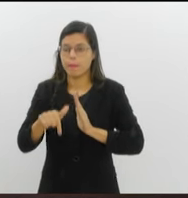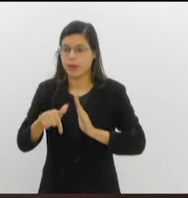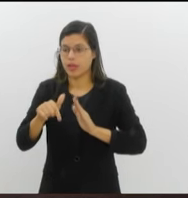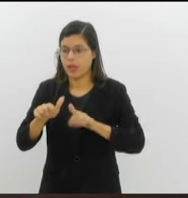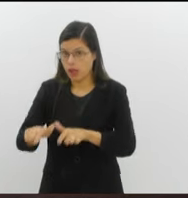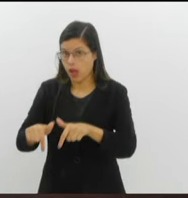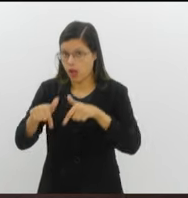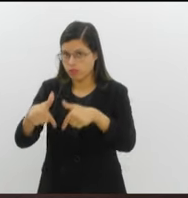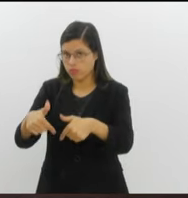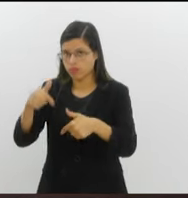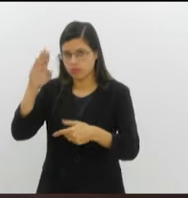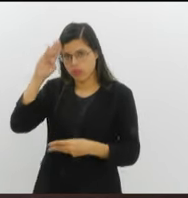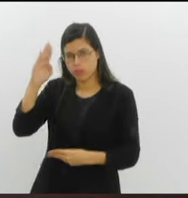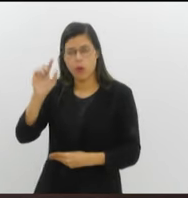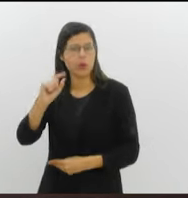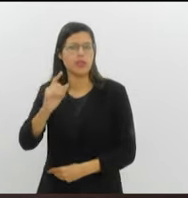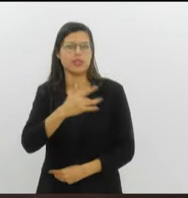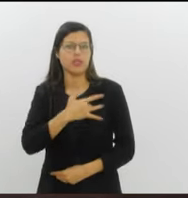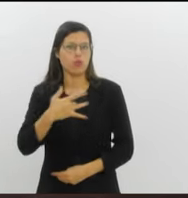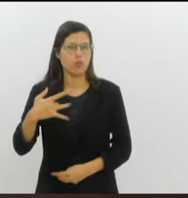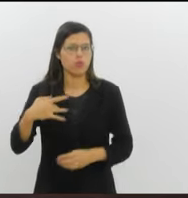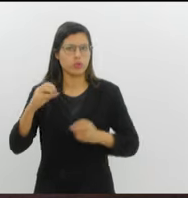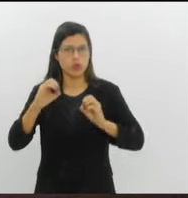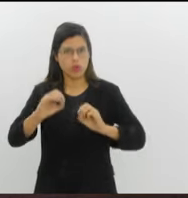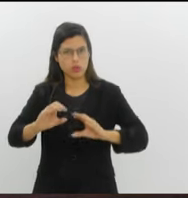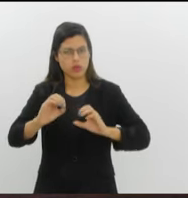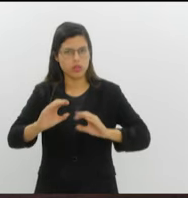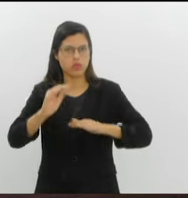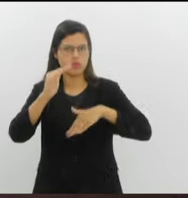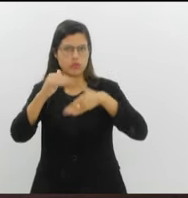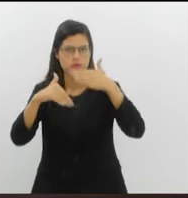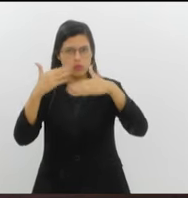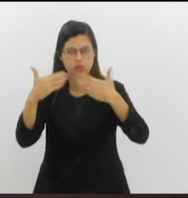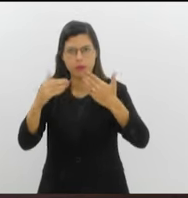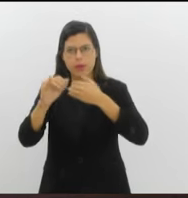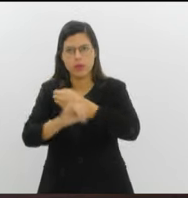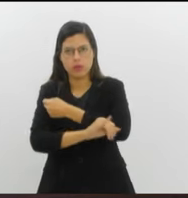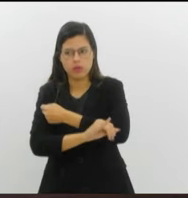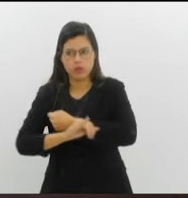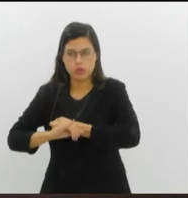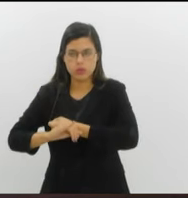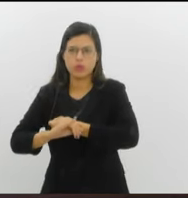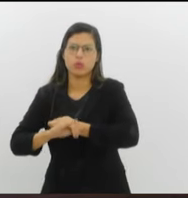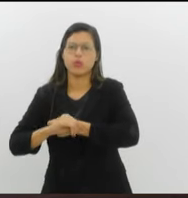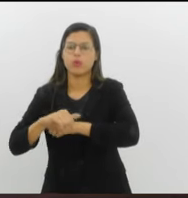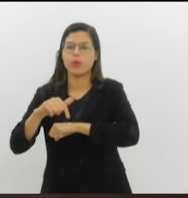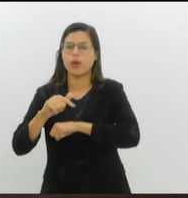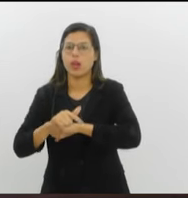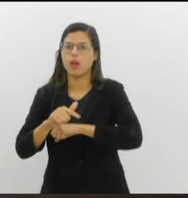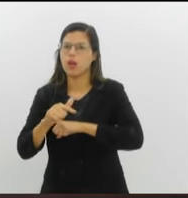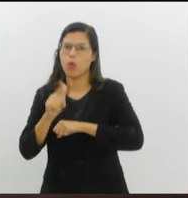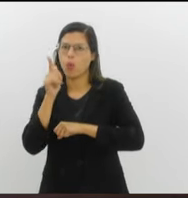fundamentais, saúde, educação, desenvolvimento, infraestrutura, seja